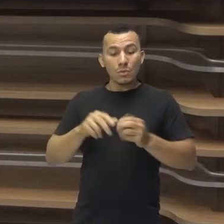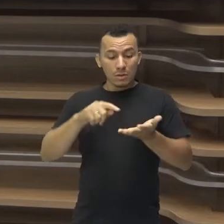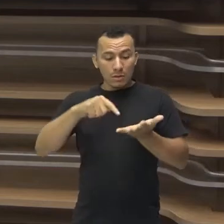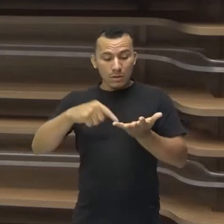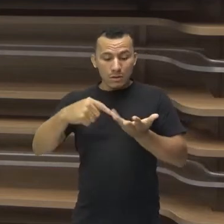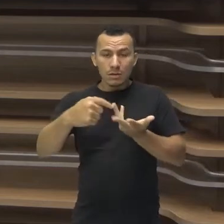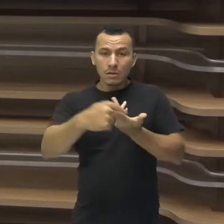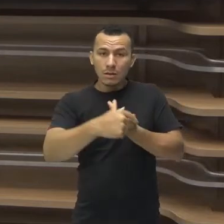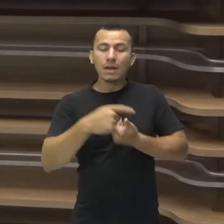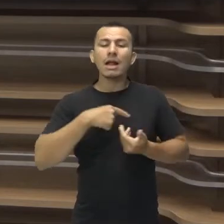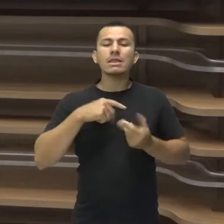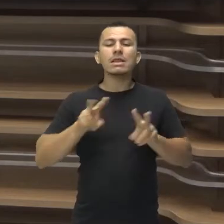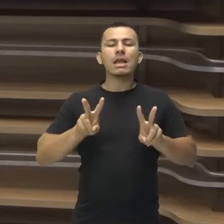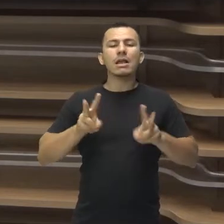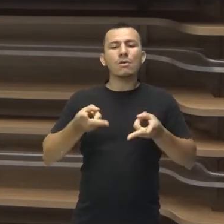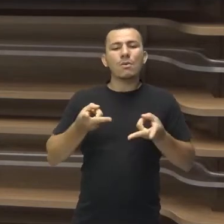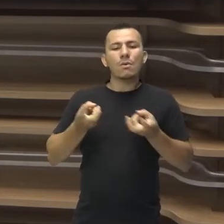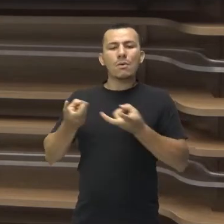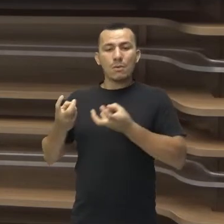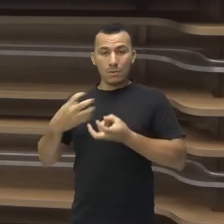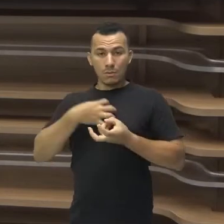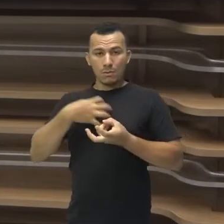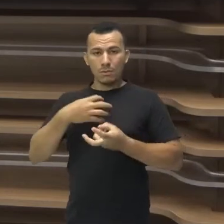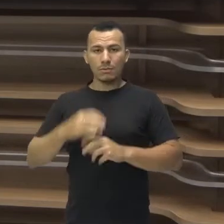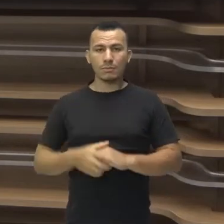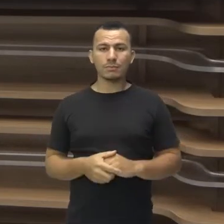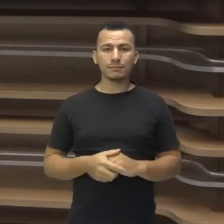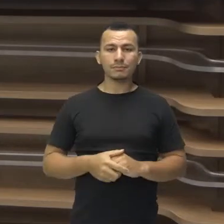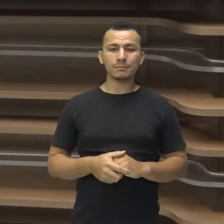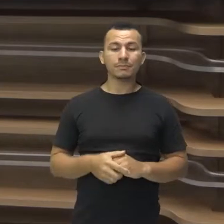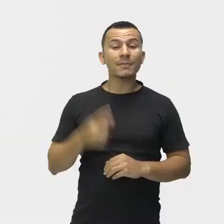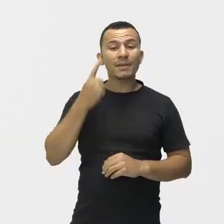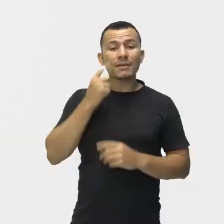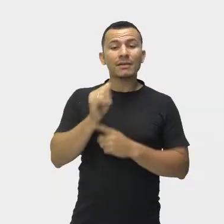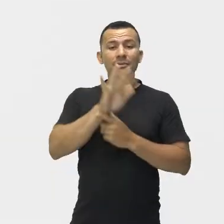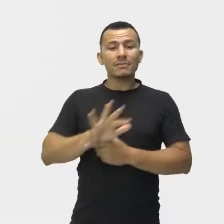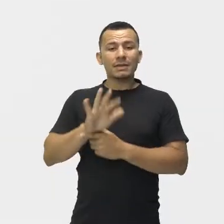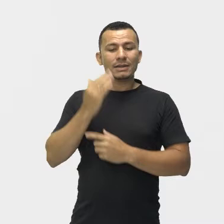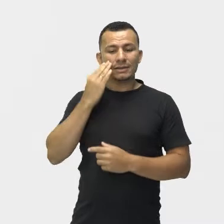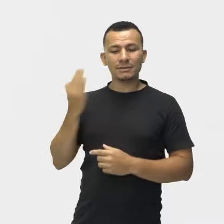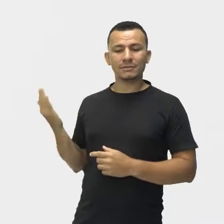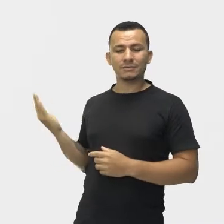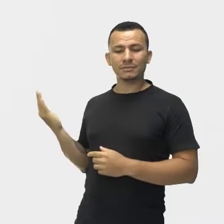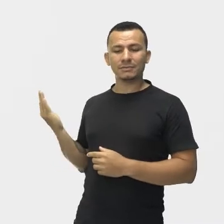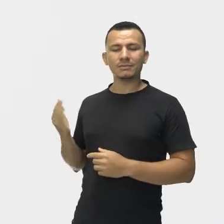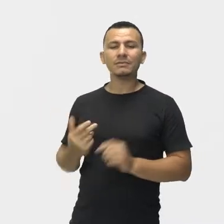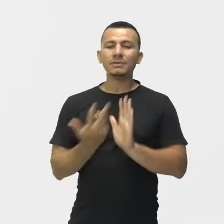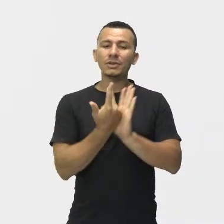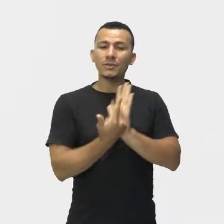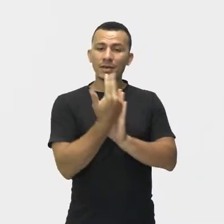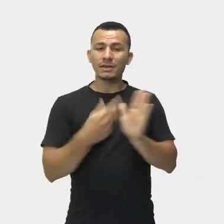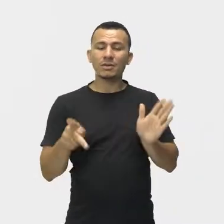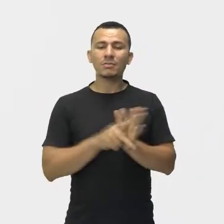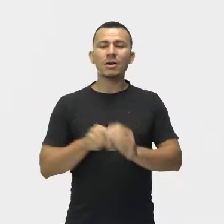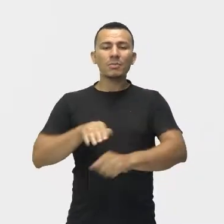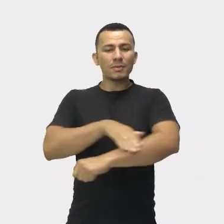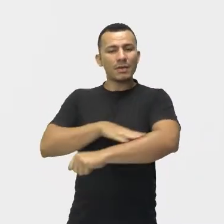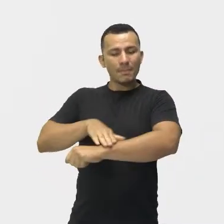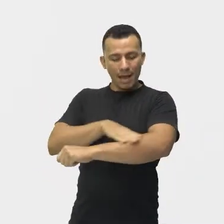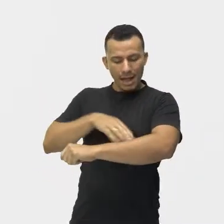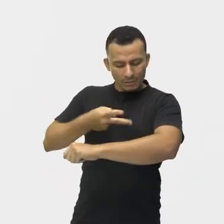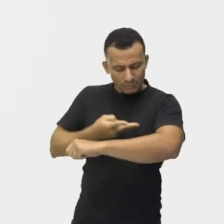encontrar diversos receptores aí. Nessa imagem que vocês estão observando aí, ó, nós temos um recorte aí da nossa pele, né, para a gente